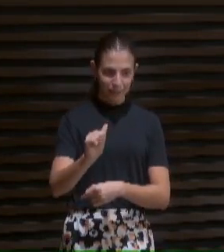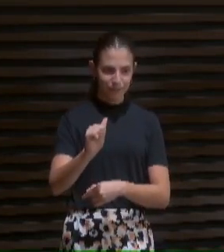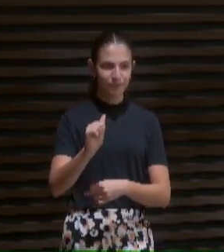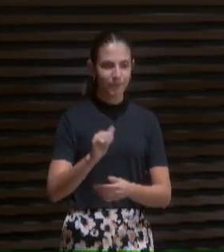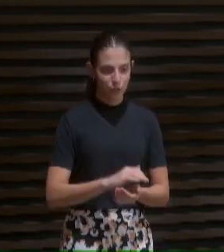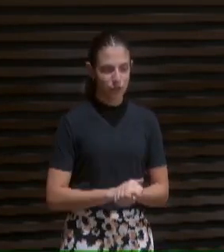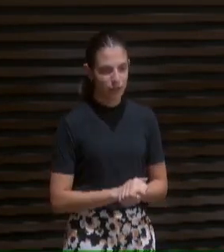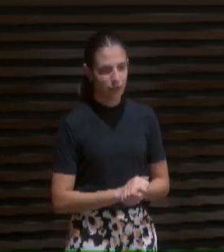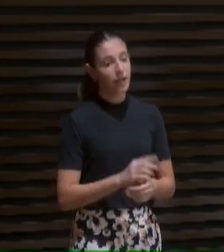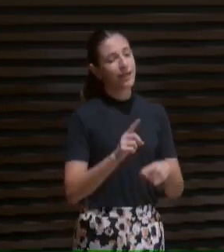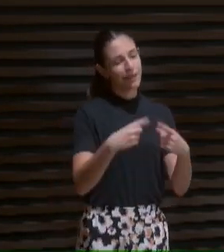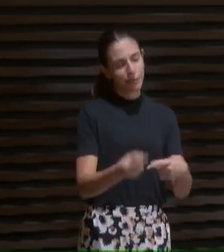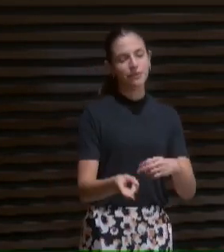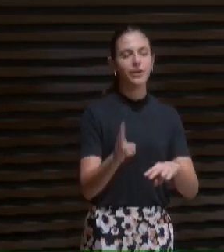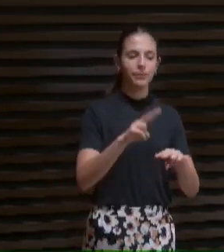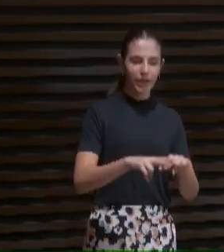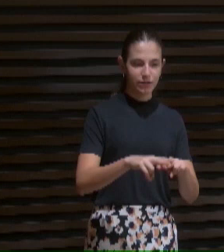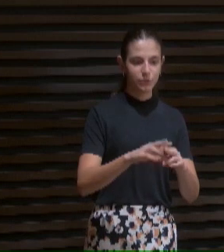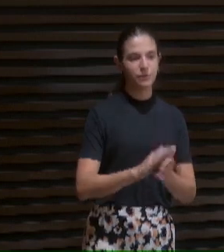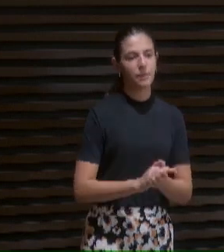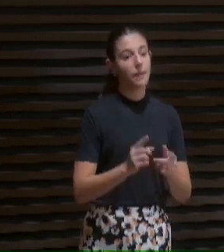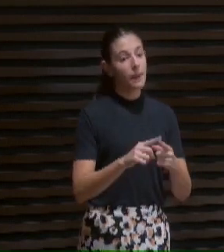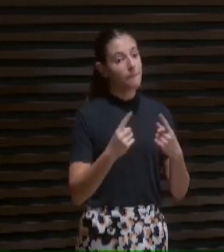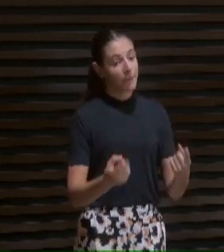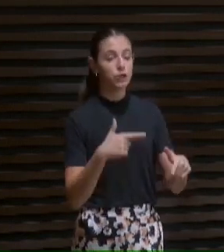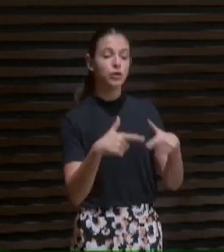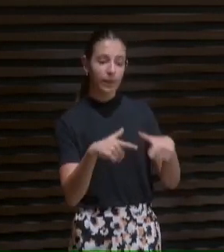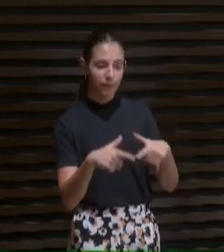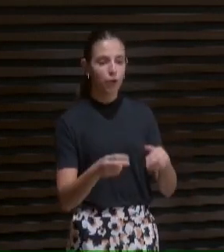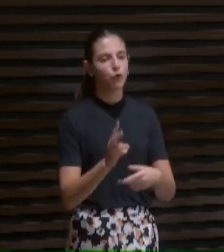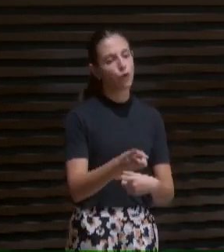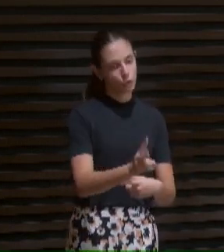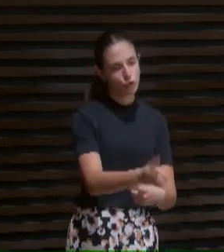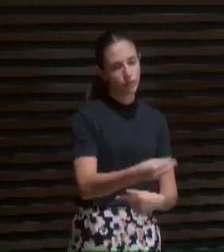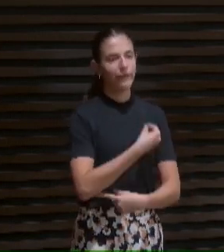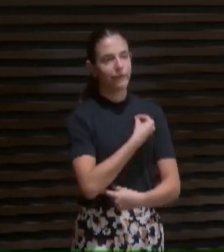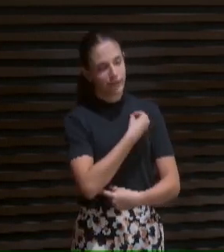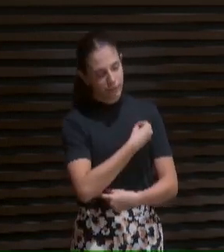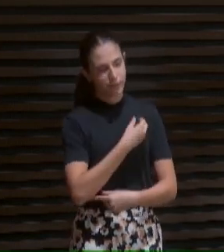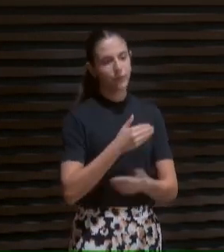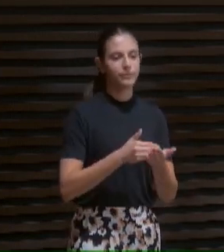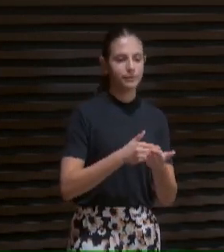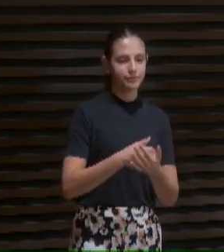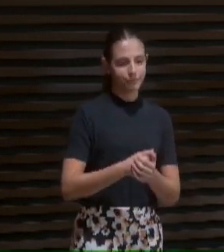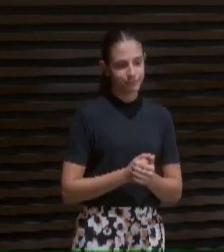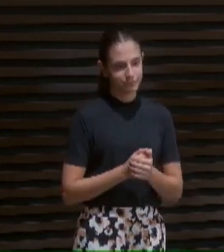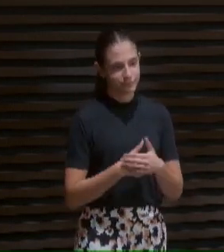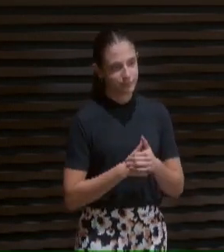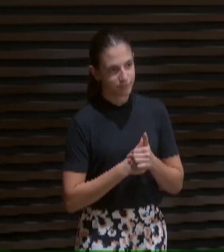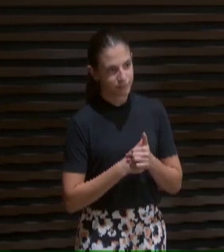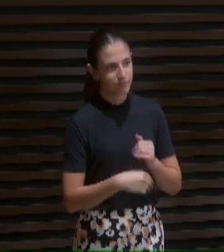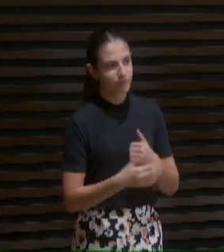o Hermes continua vivo e ativo. Nós falamos aqui do Ben-Jor, que escreveu uma